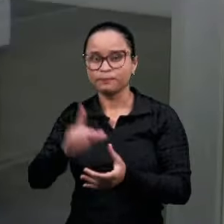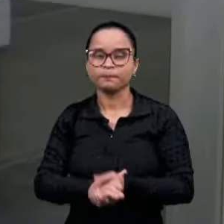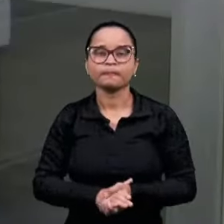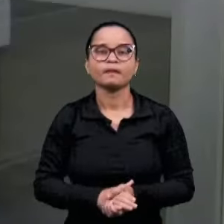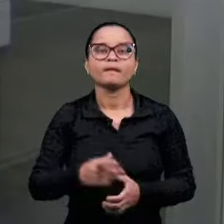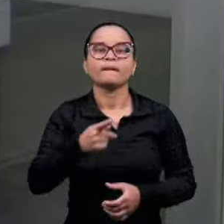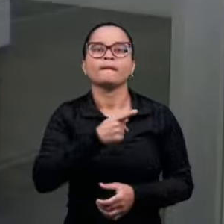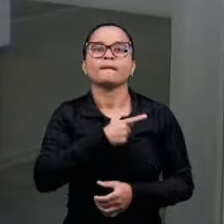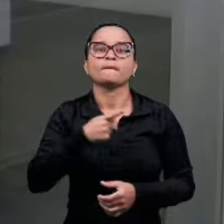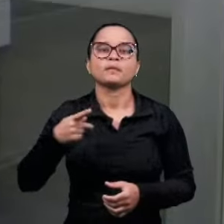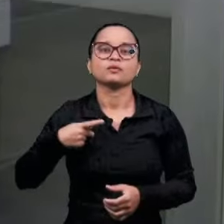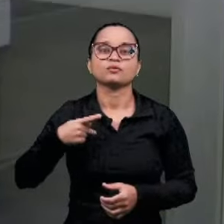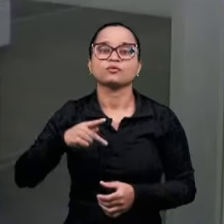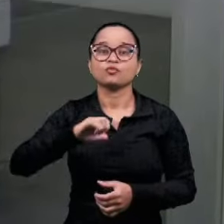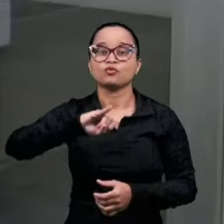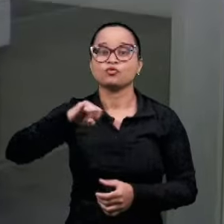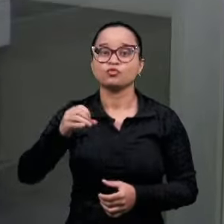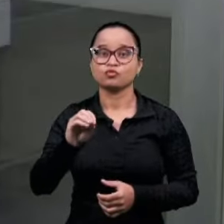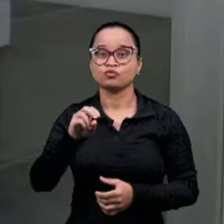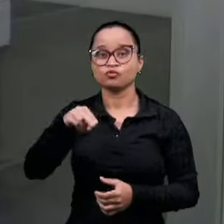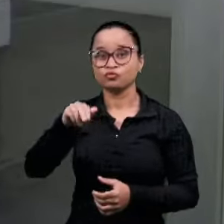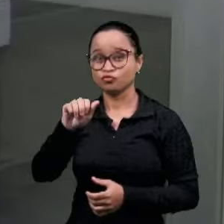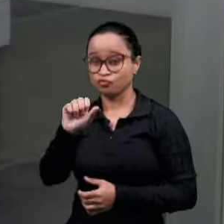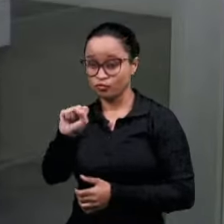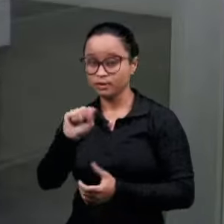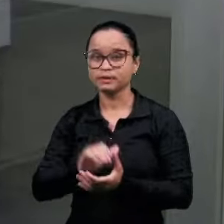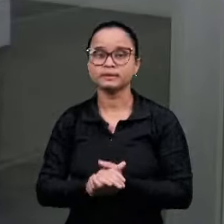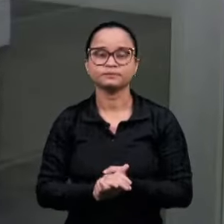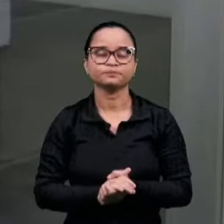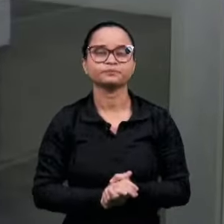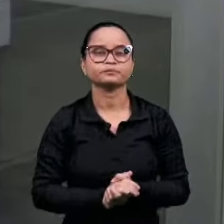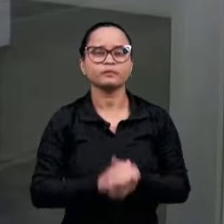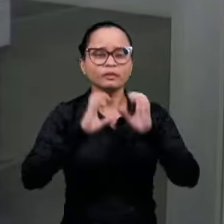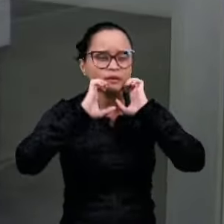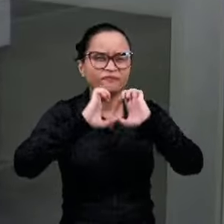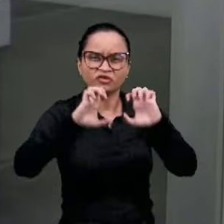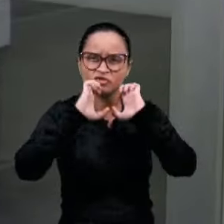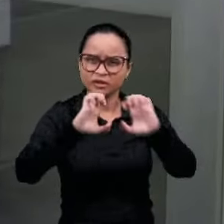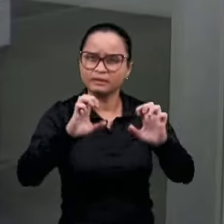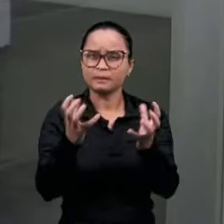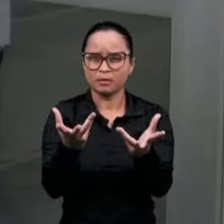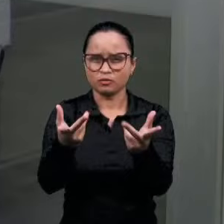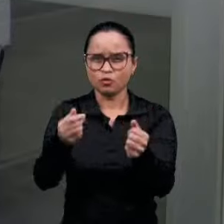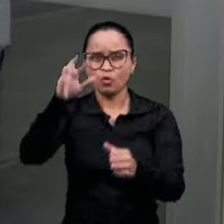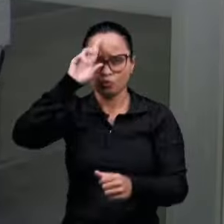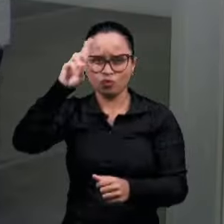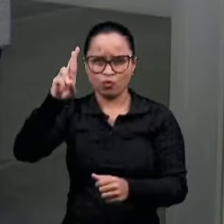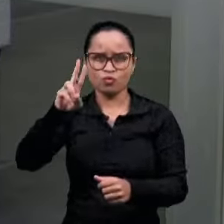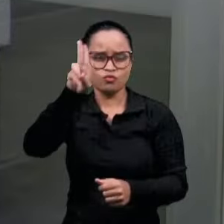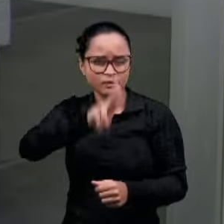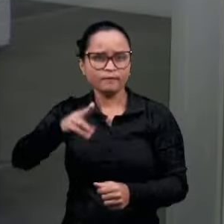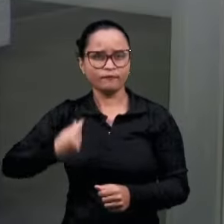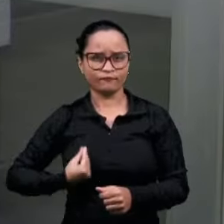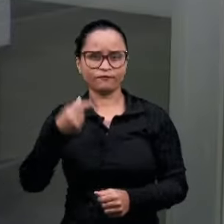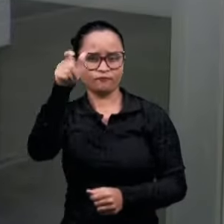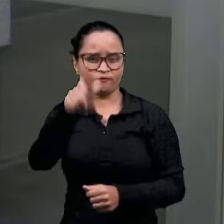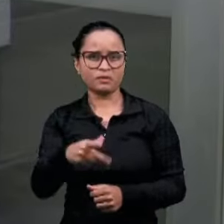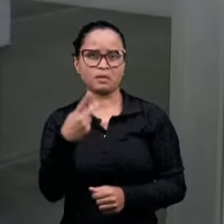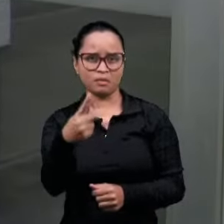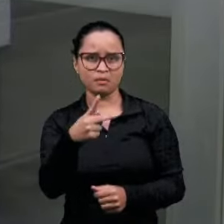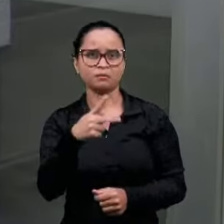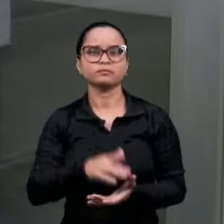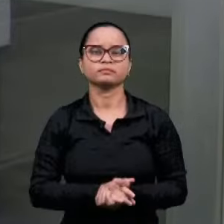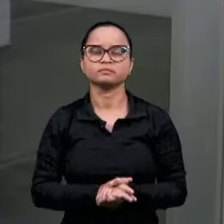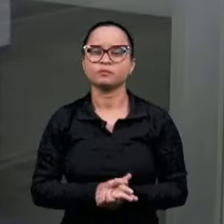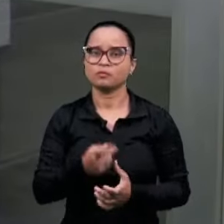Uhum. Evangelista maravilhoso, o senhor usava com uma autoridade do Espírito. E